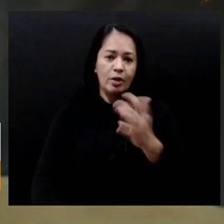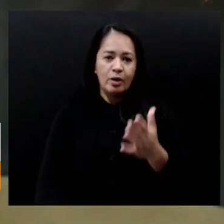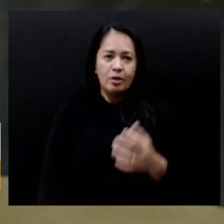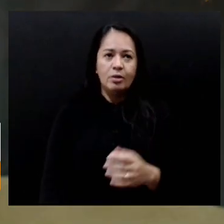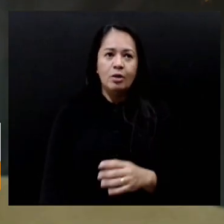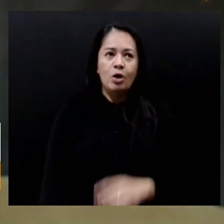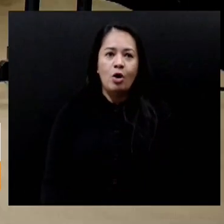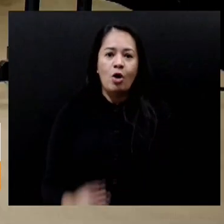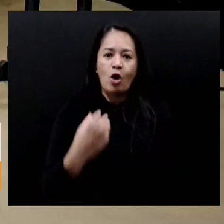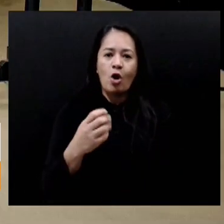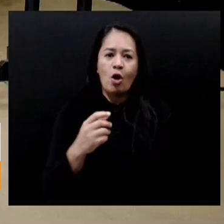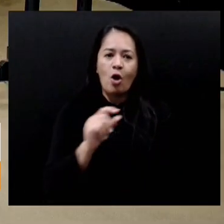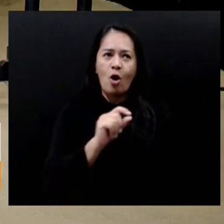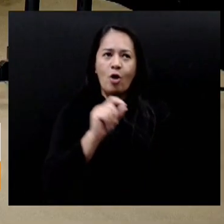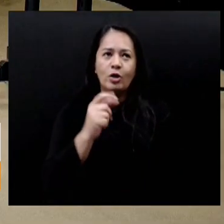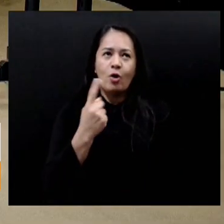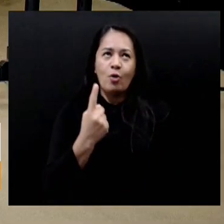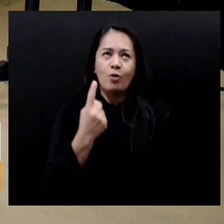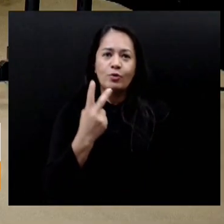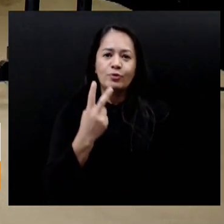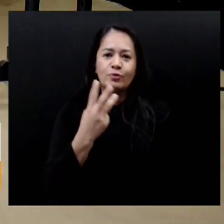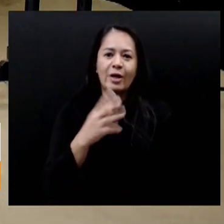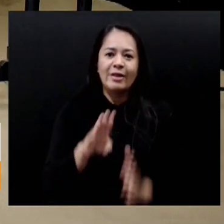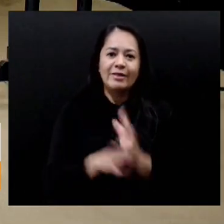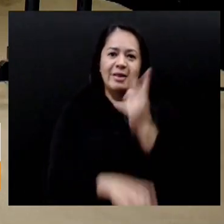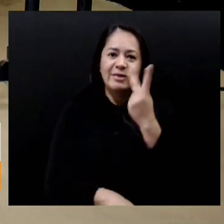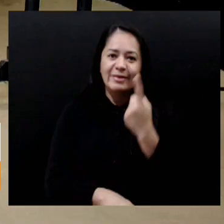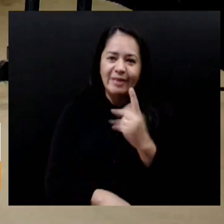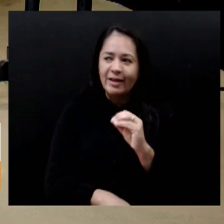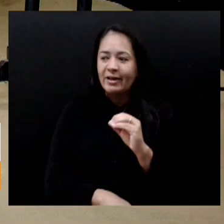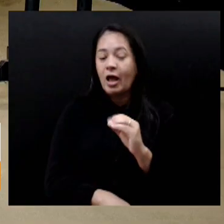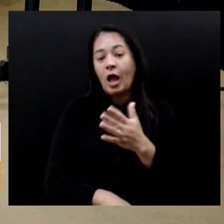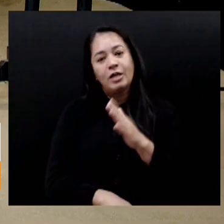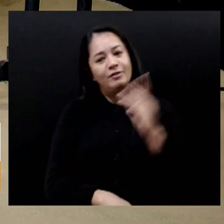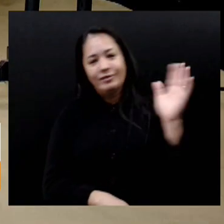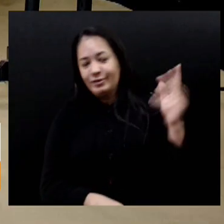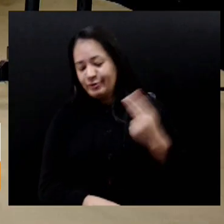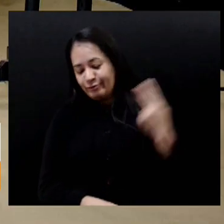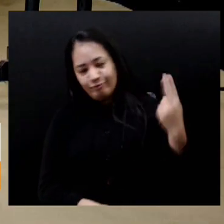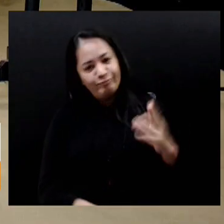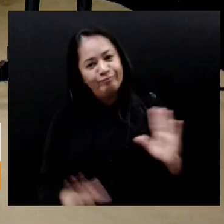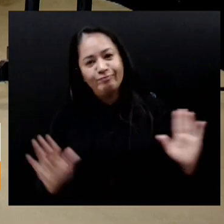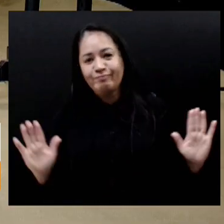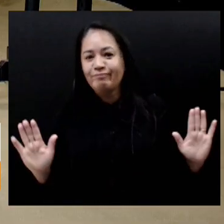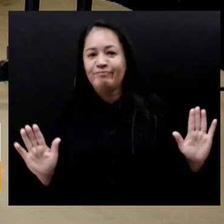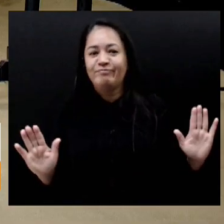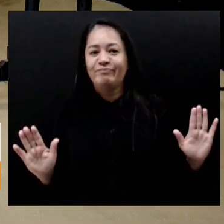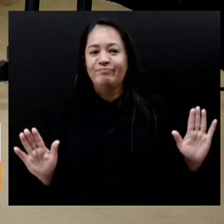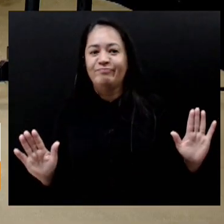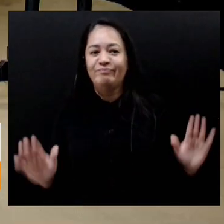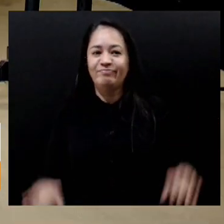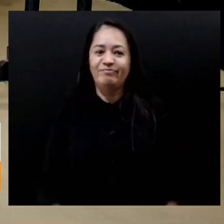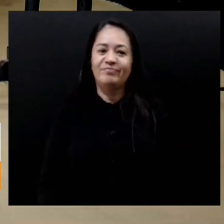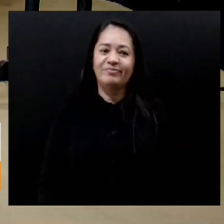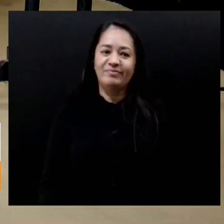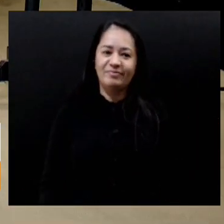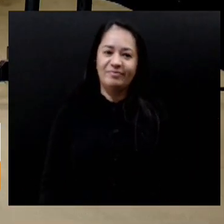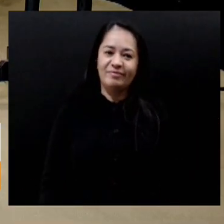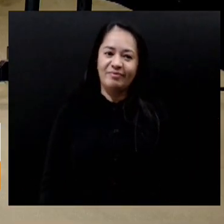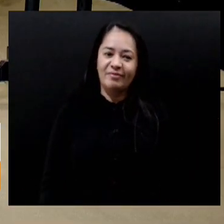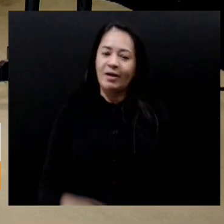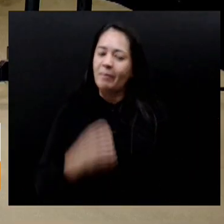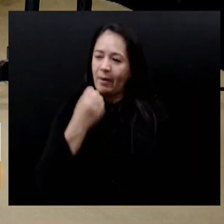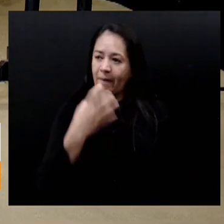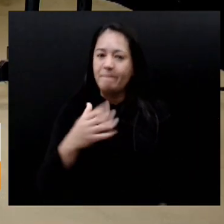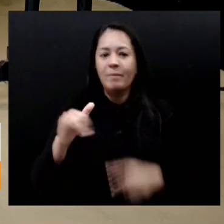até 10? Às vezes não, né? Mas Não é é não, né? eficiente, né? É eficiente contar até Eu É 10? acho, uma, é eu uma acho. ferramenta. Minha